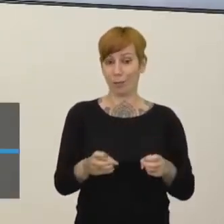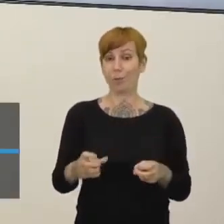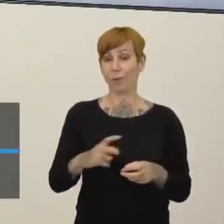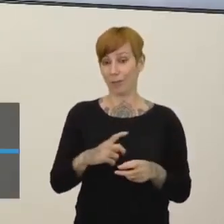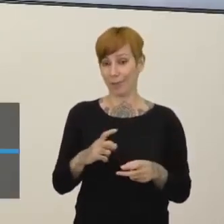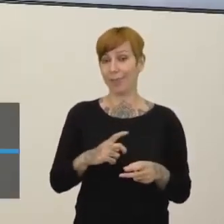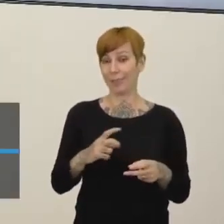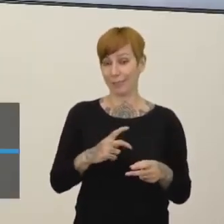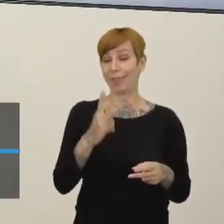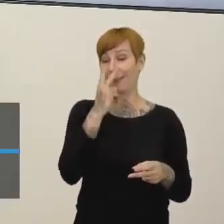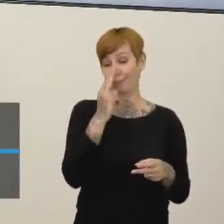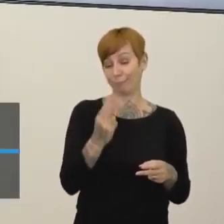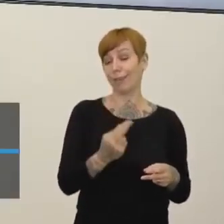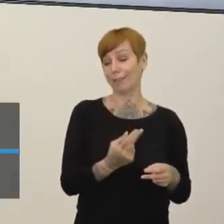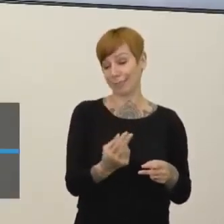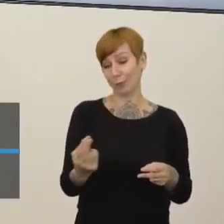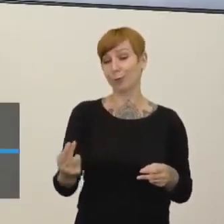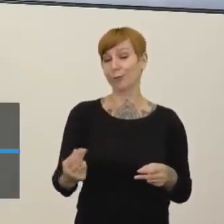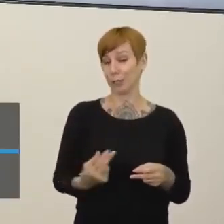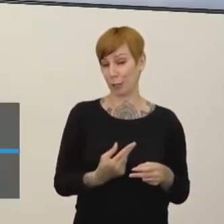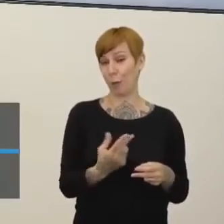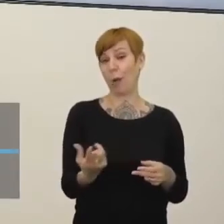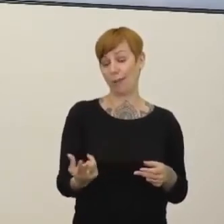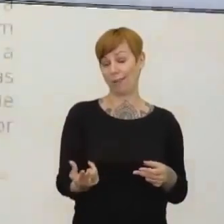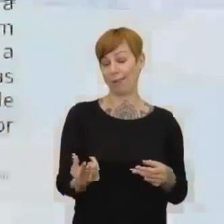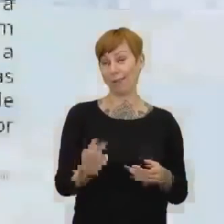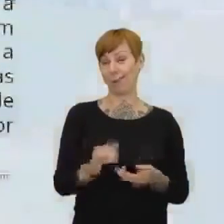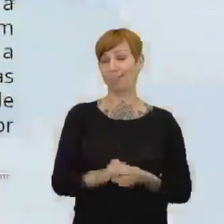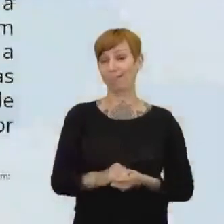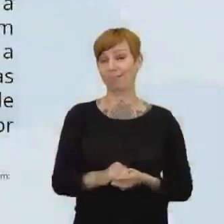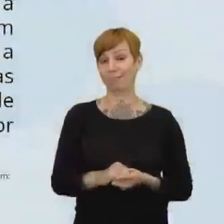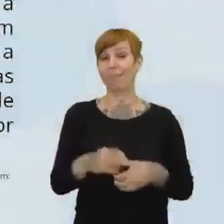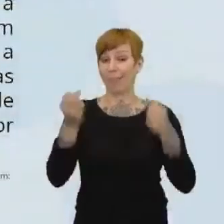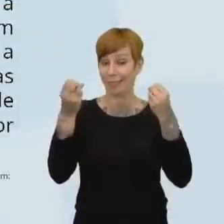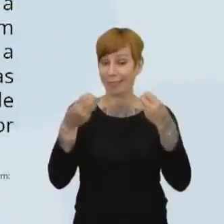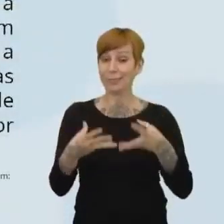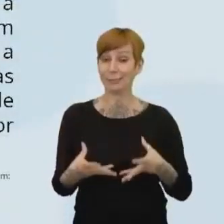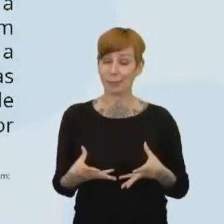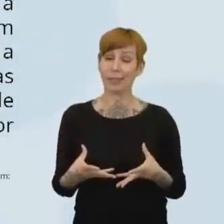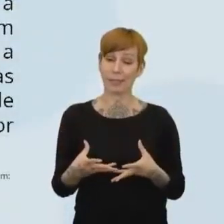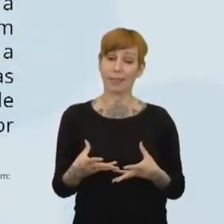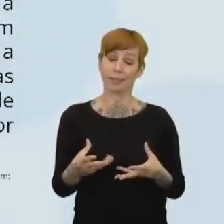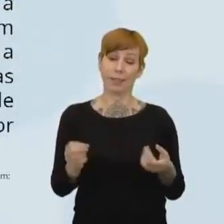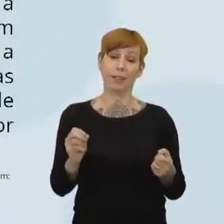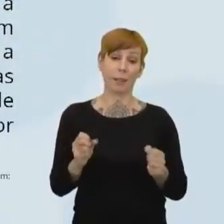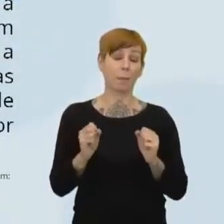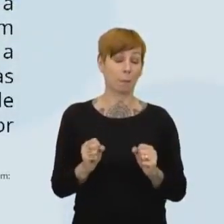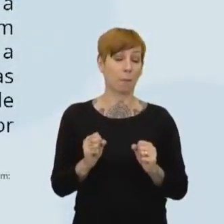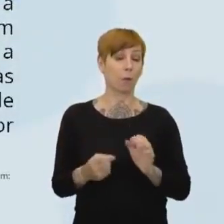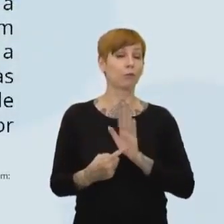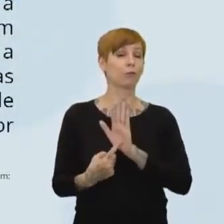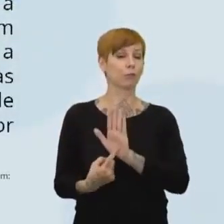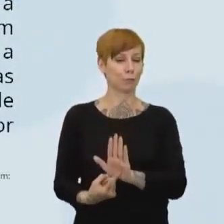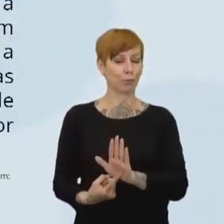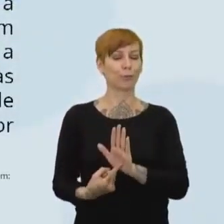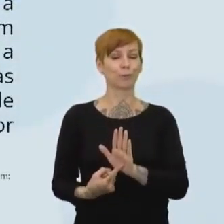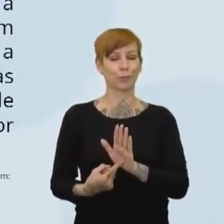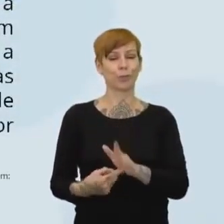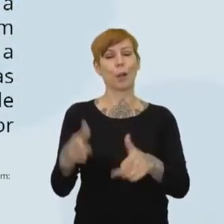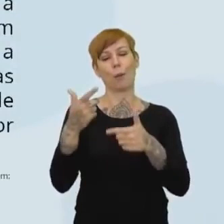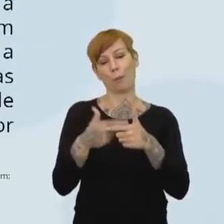algumas coisas em comum que a gente vai tratar melhor. E aí fala que essa questão pode refletir um problema, pode voltar de